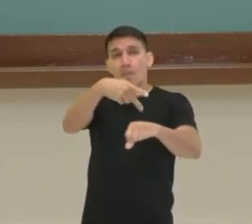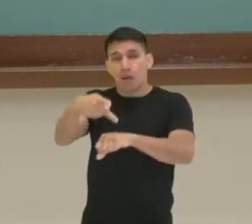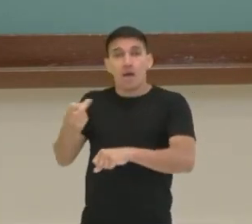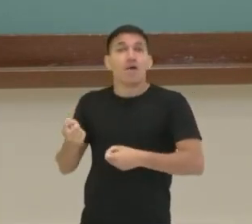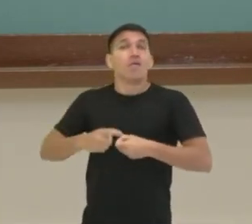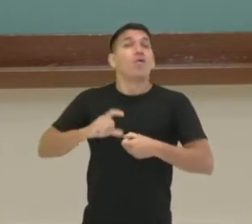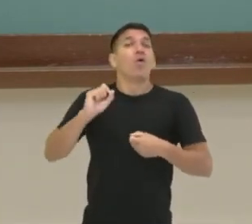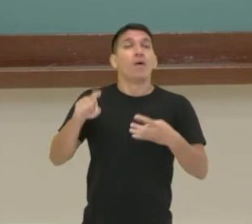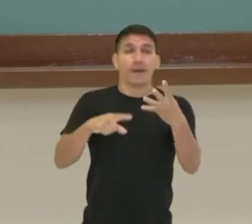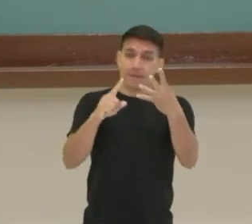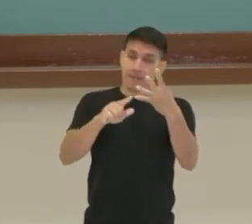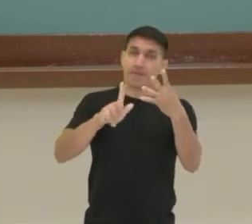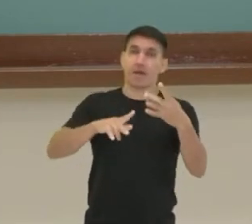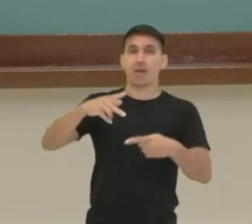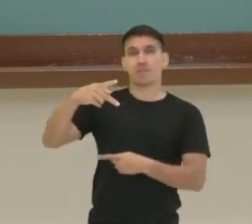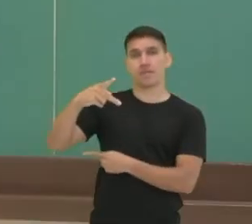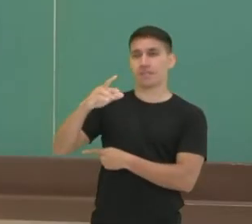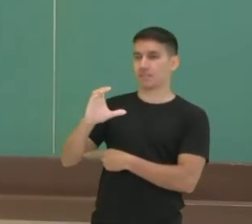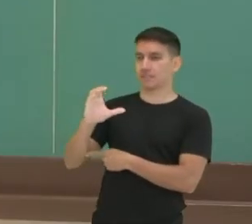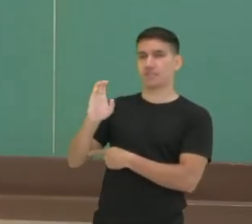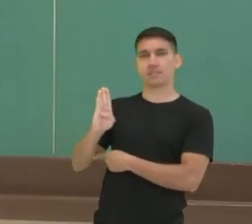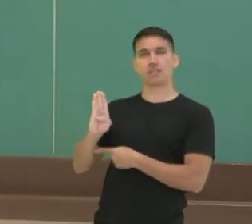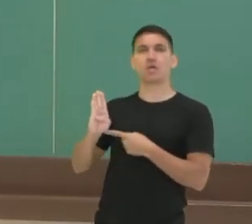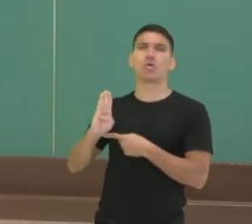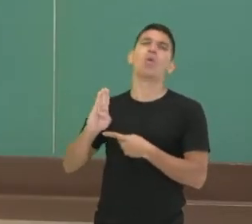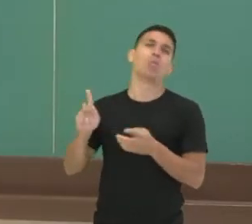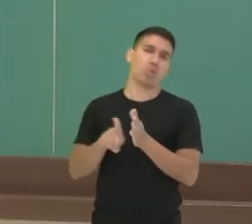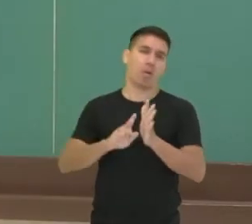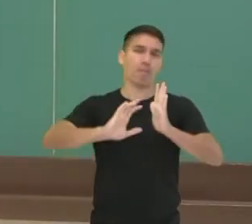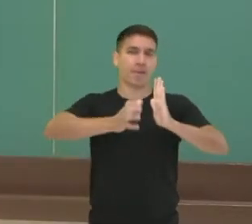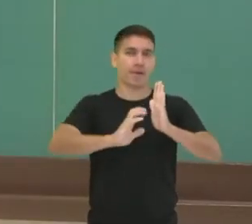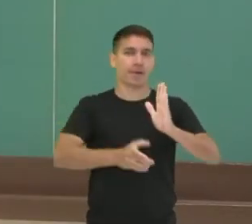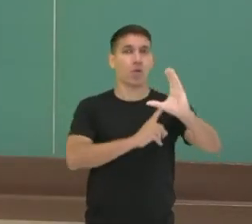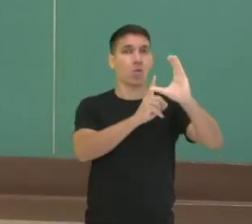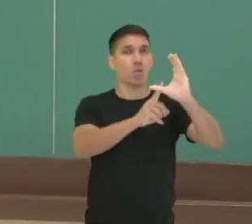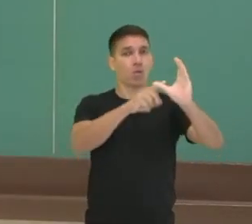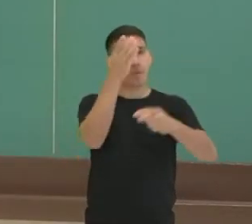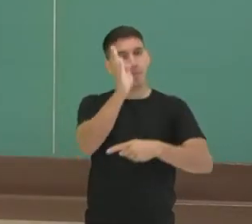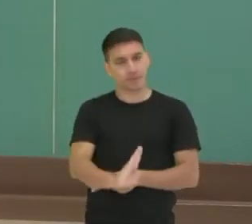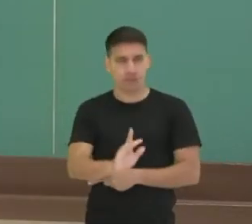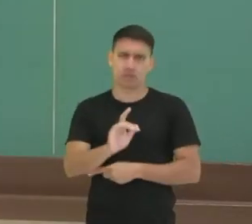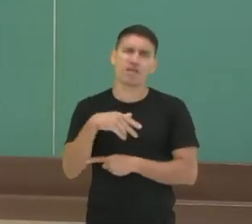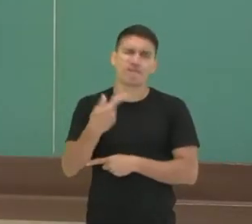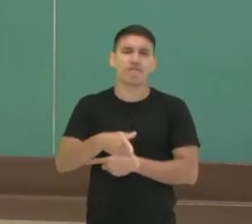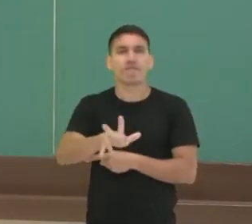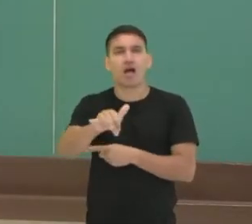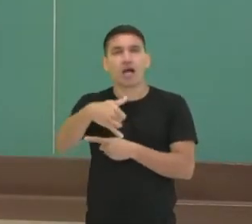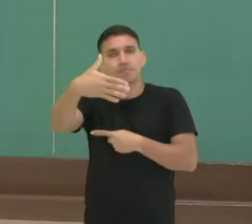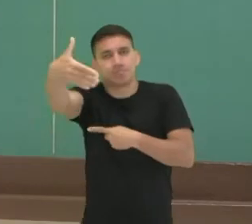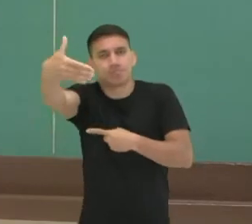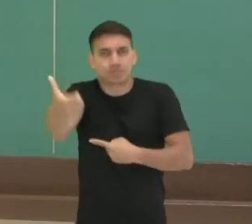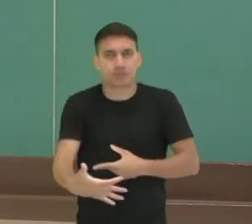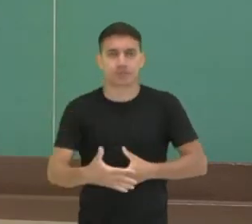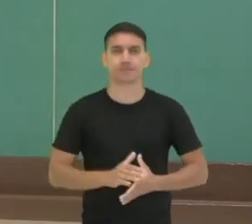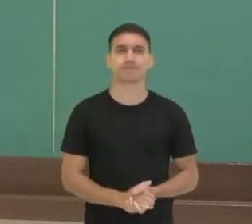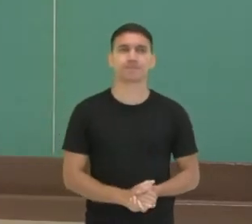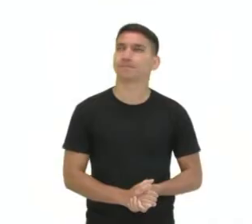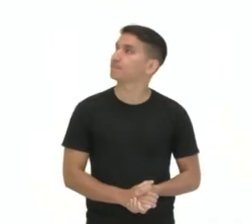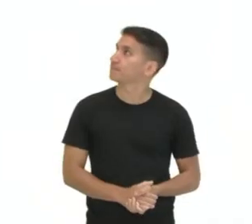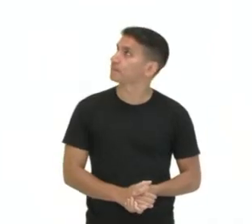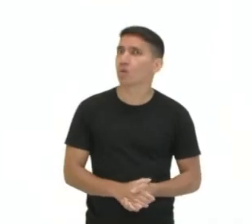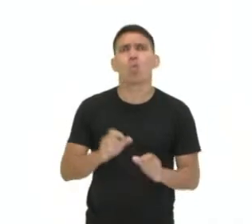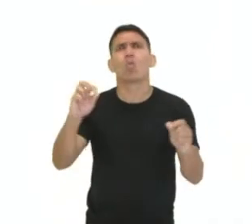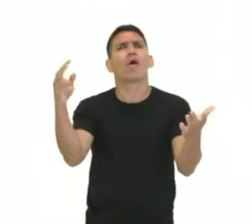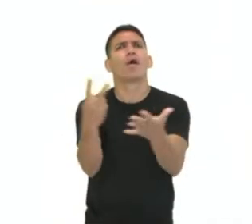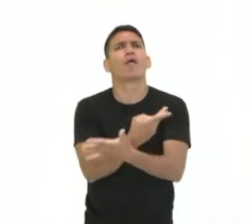Um deles que vai retornar brevemente é o Partido Comunista Brasileiro. Nós vamos falar mais dele mais para frente. Tá. E o que